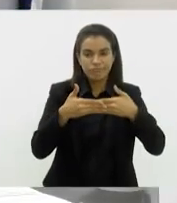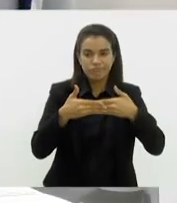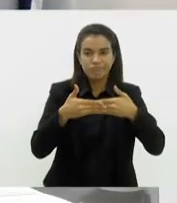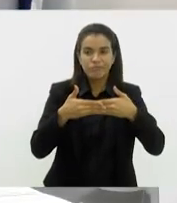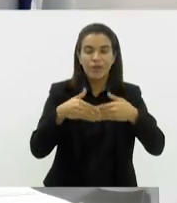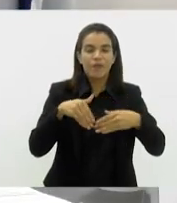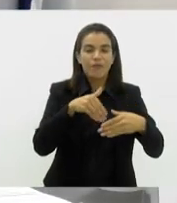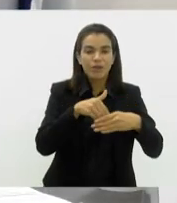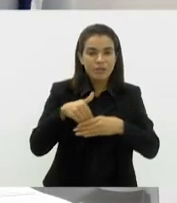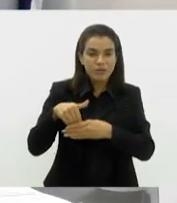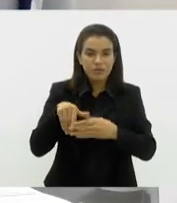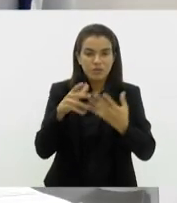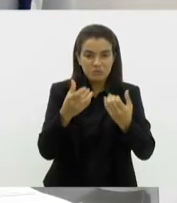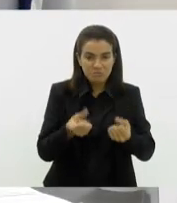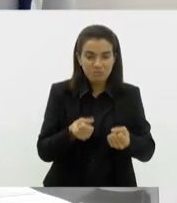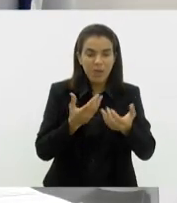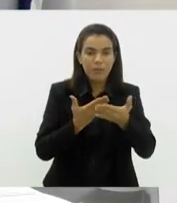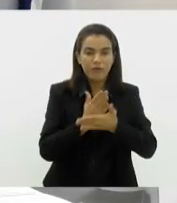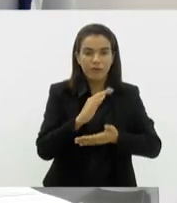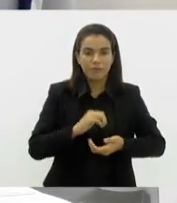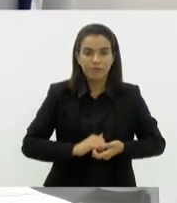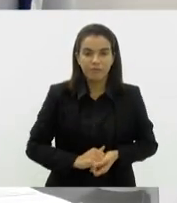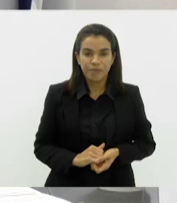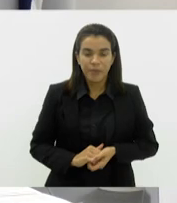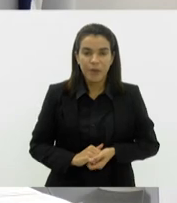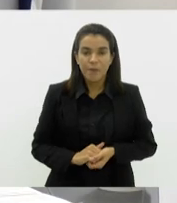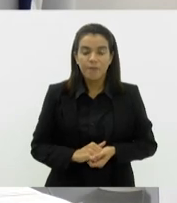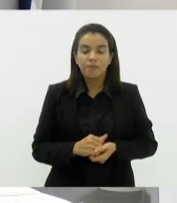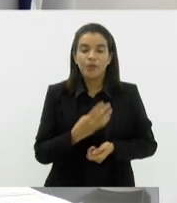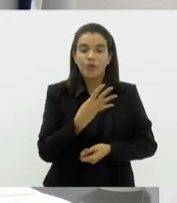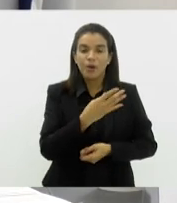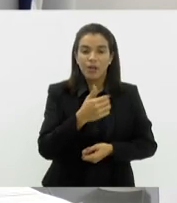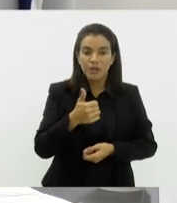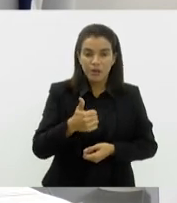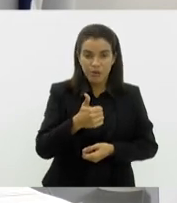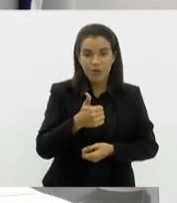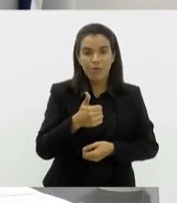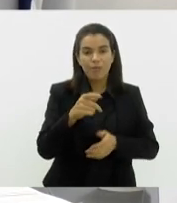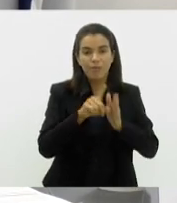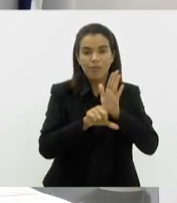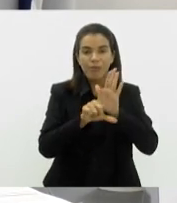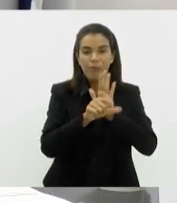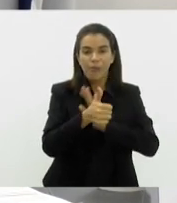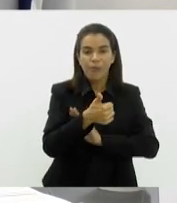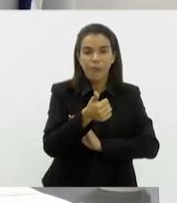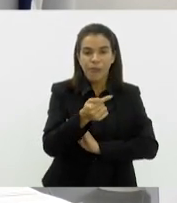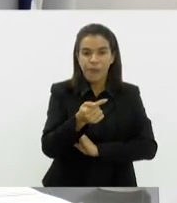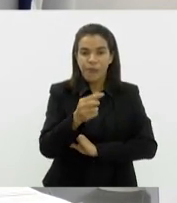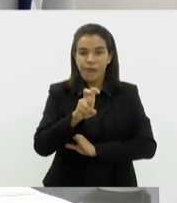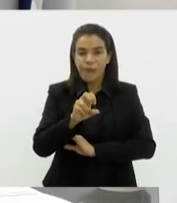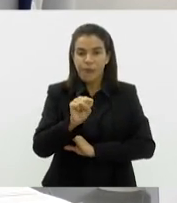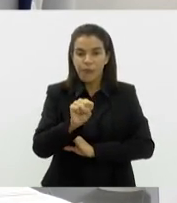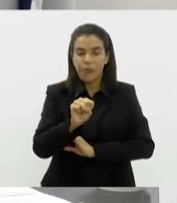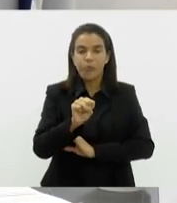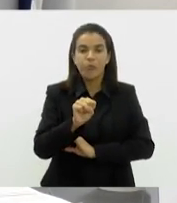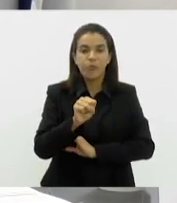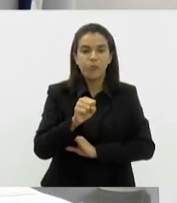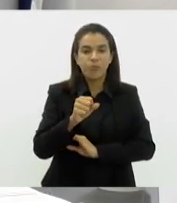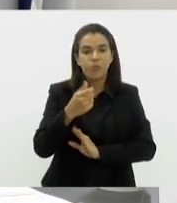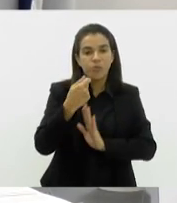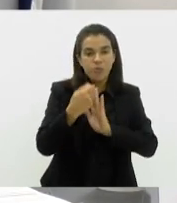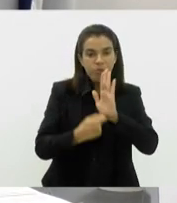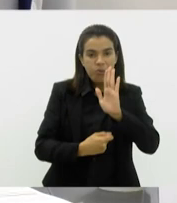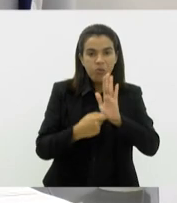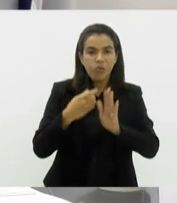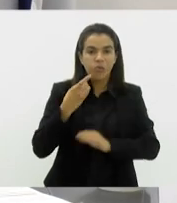discussão. Em votação, os senhores que aprovam, permaneçam como estão, aprovado. 41 da pauta, projeto de lei 1758 de 19, de autoria dos deputados